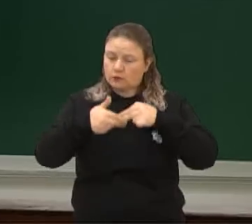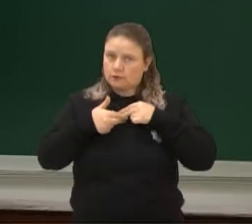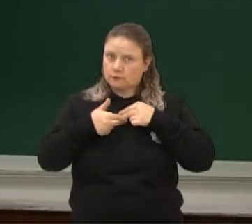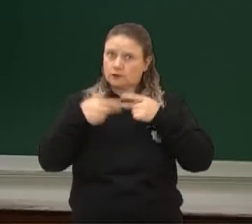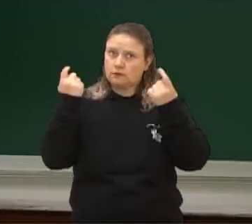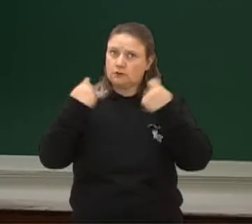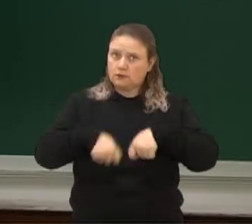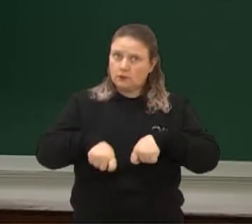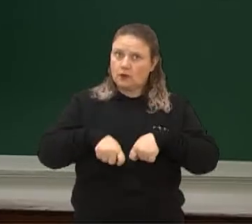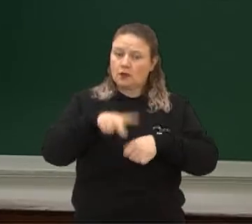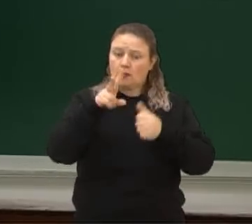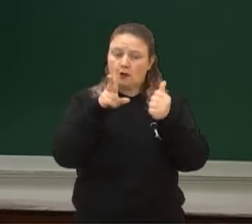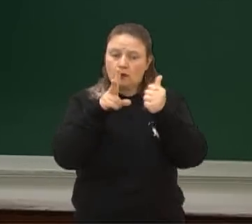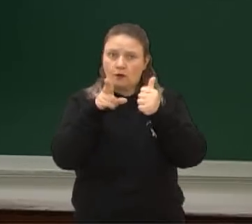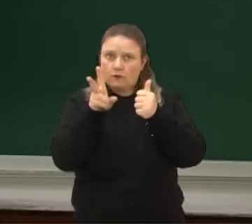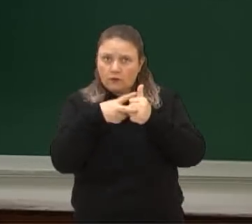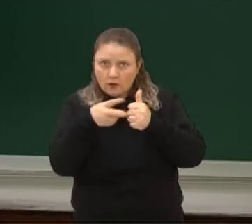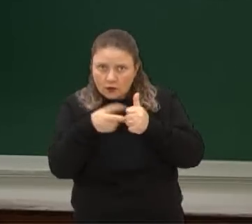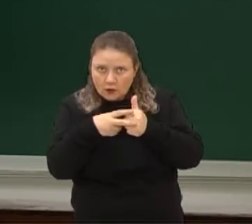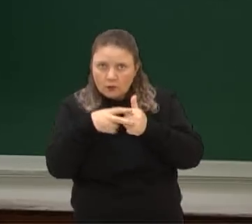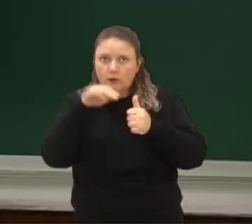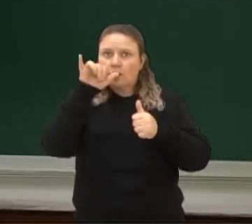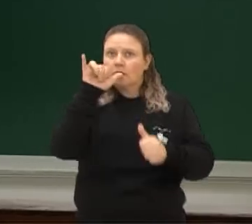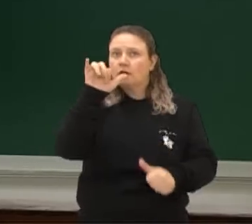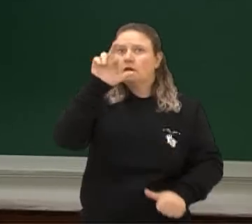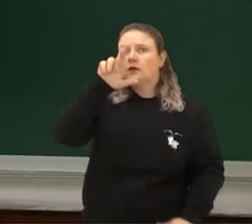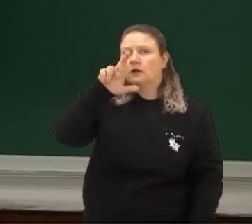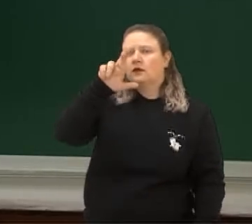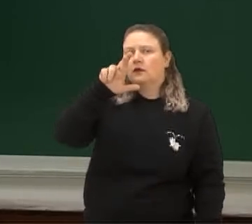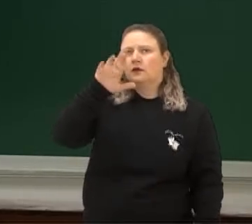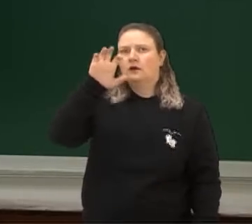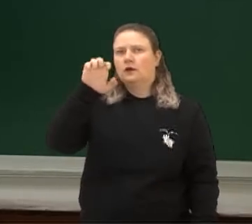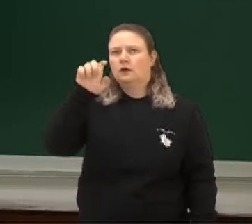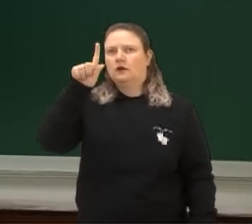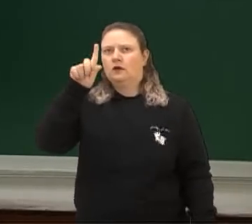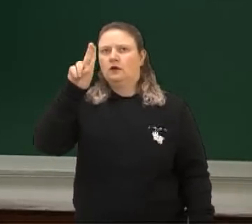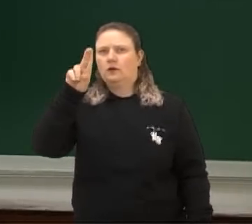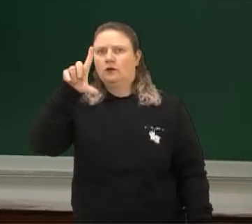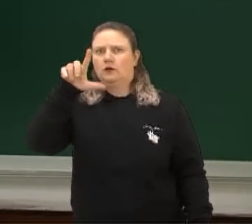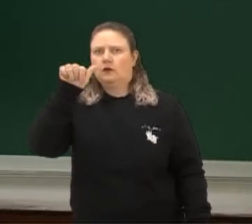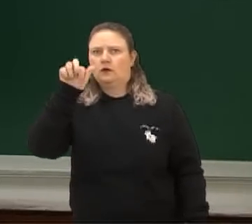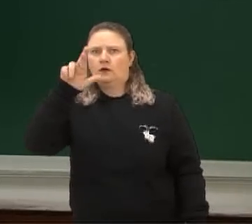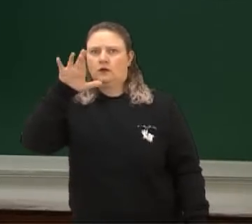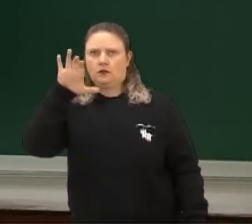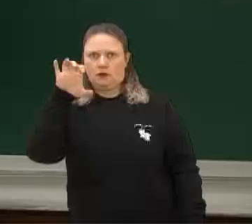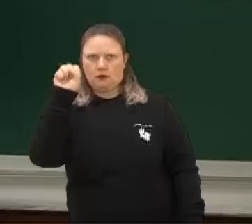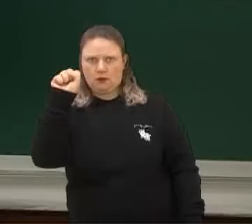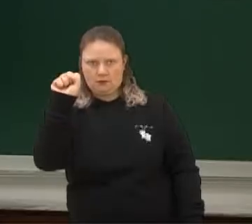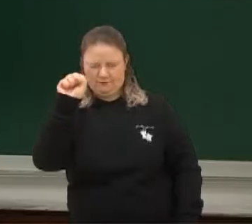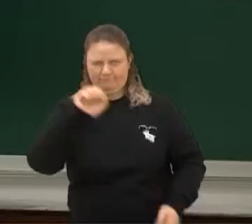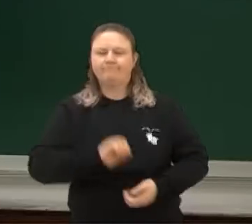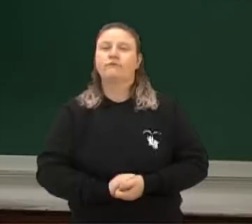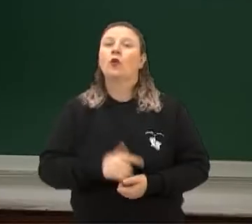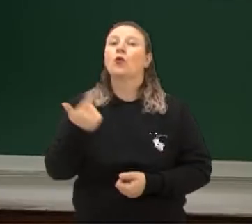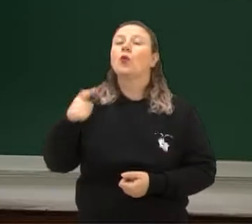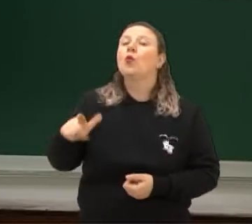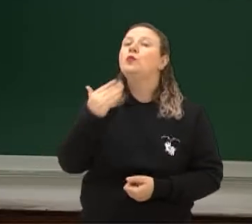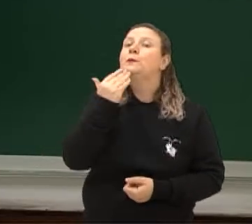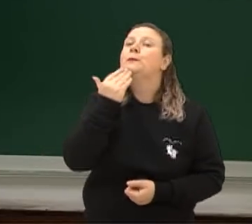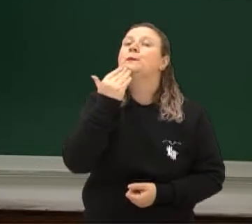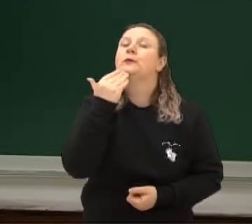lista de verbos irregulares, ok? E outra coisa que eu vou pedir para vocês é que na hora de